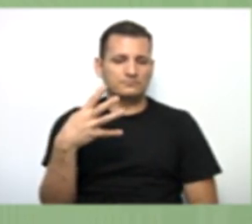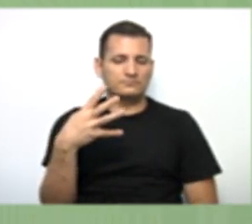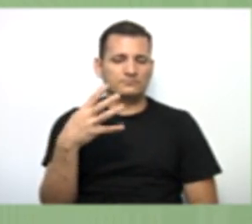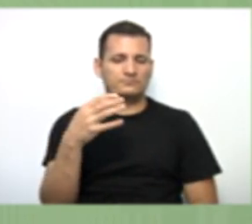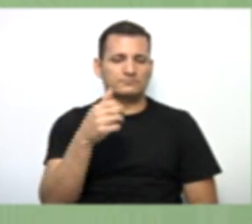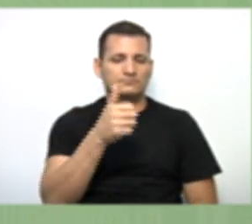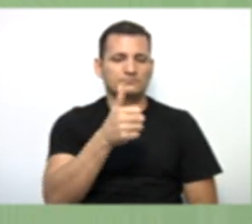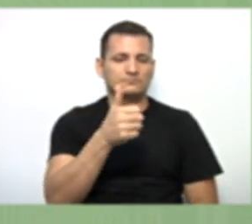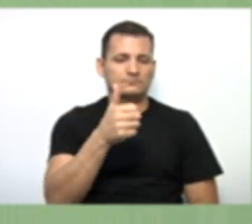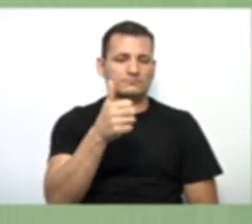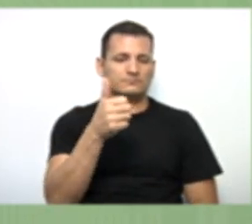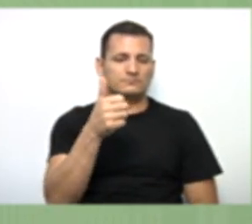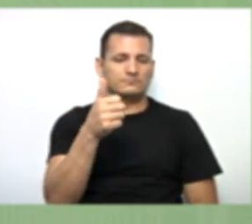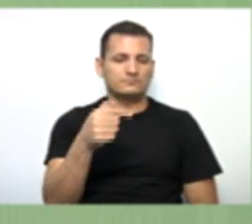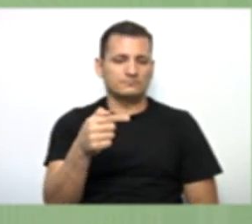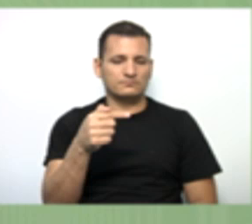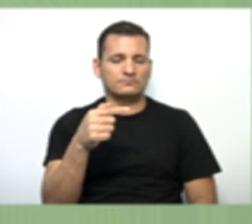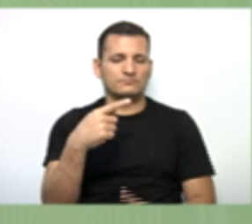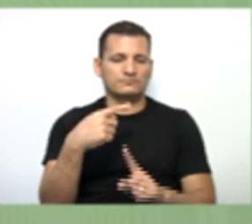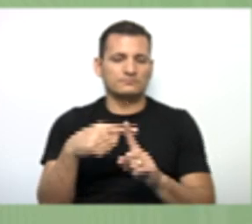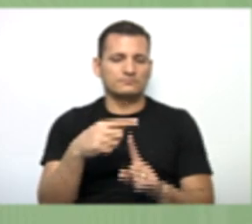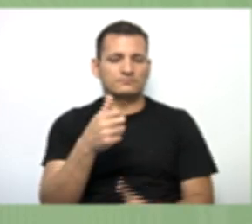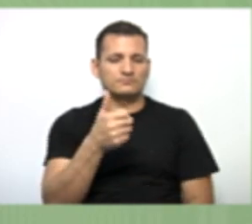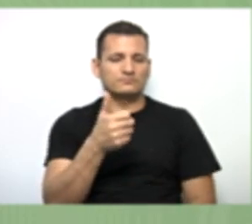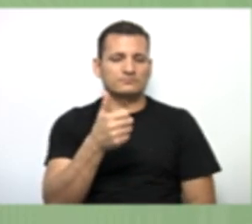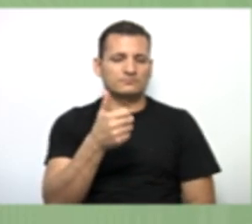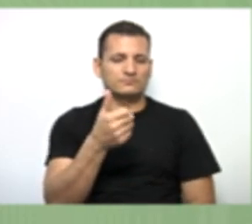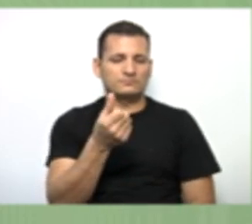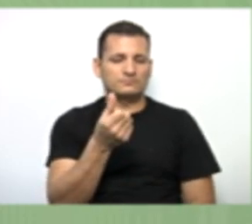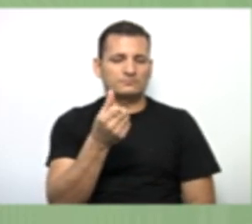mais 64. Você vai ter aqui um valor.